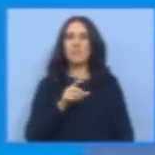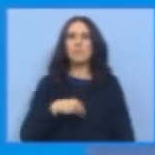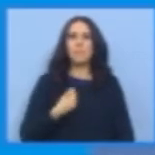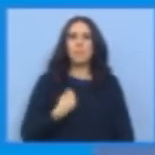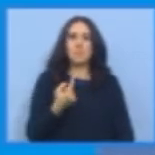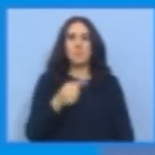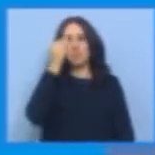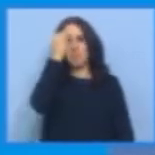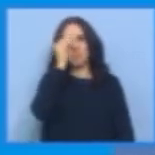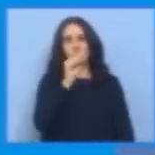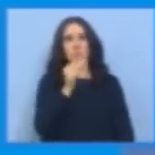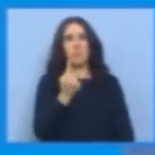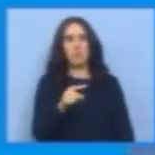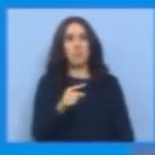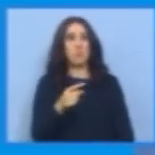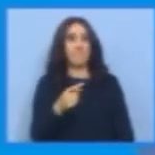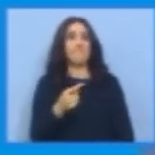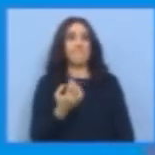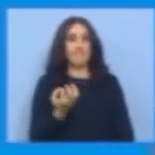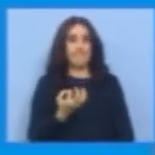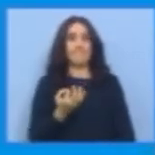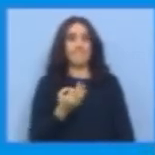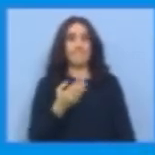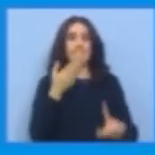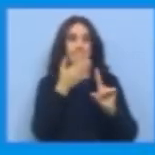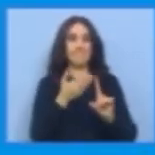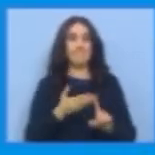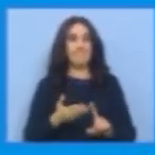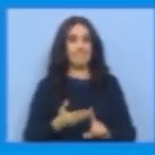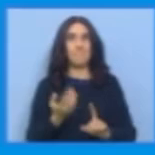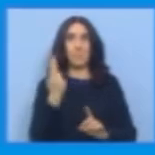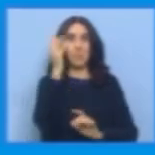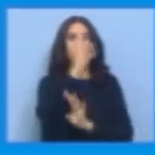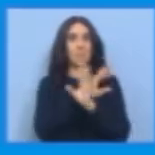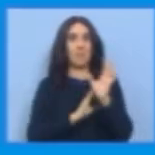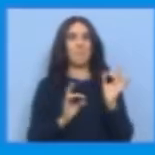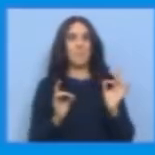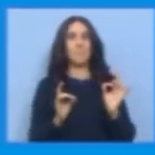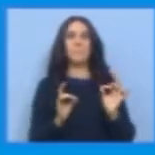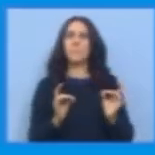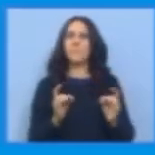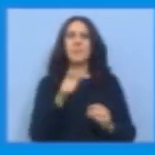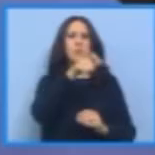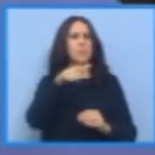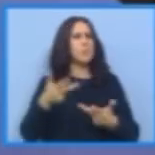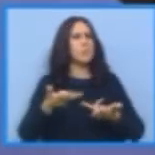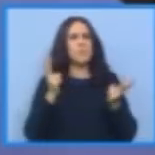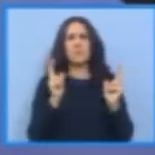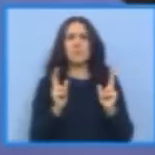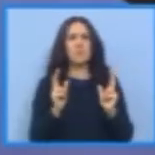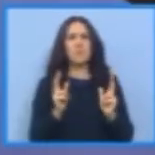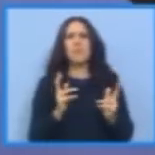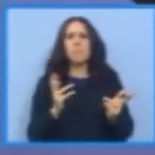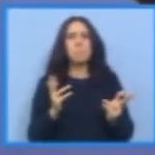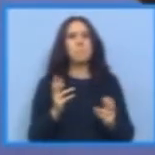uma recomendação também que fazemos mais concretamente para a União Europeia. As pessoas são livres e